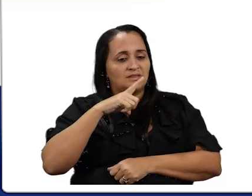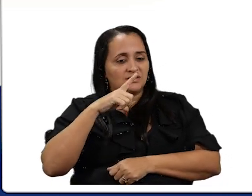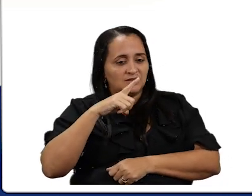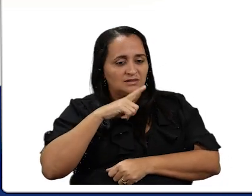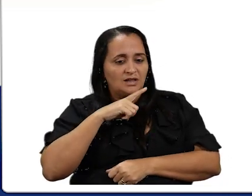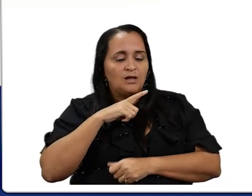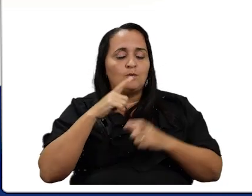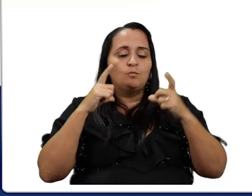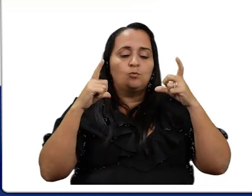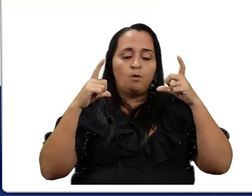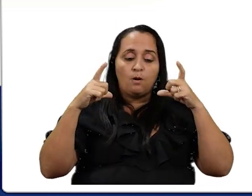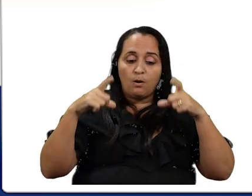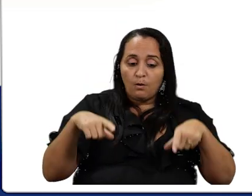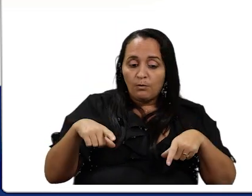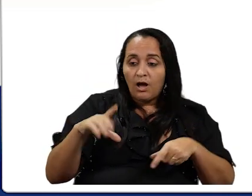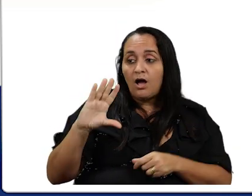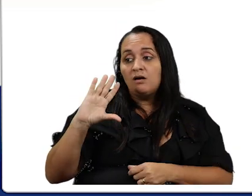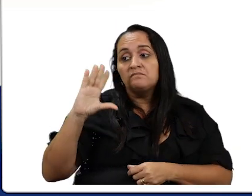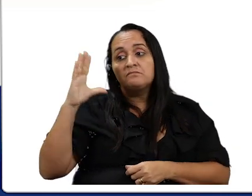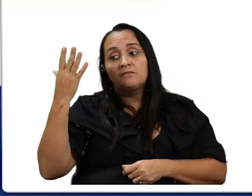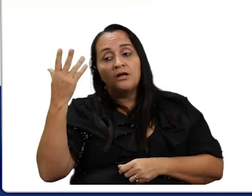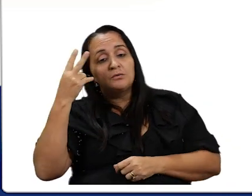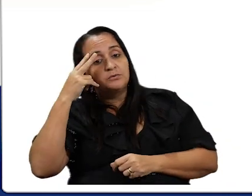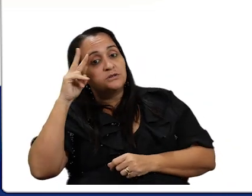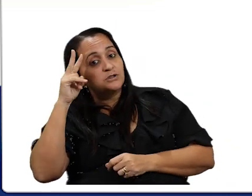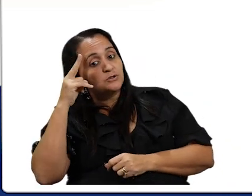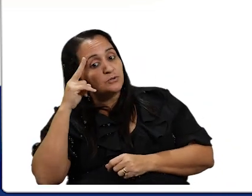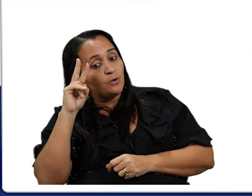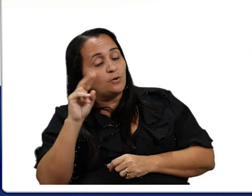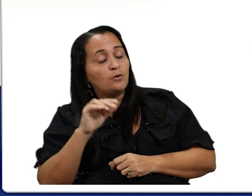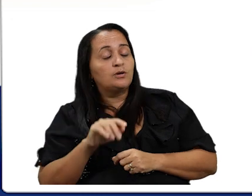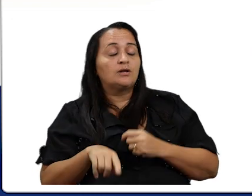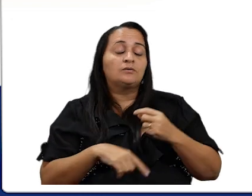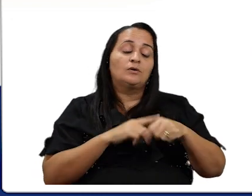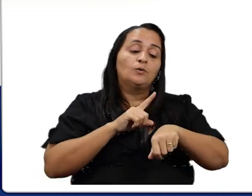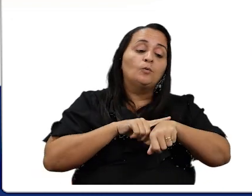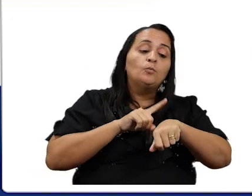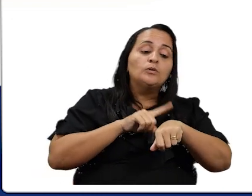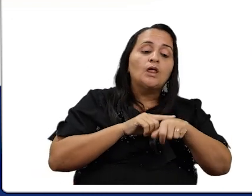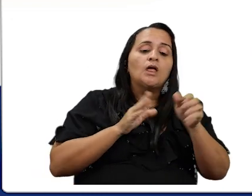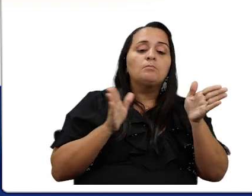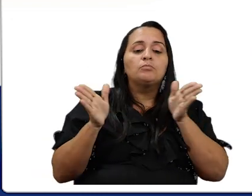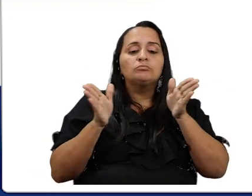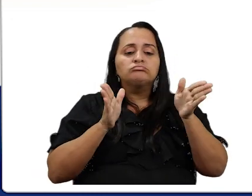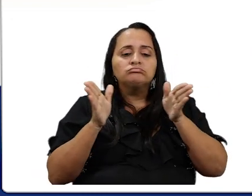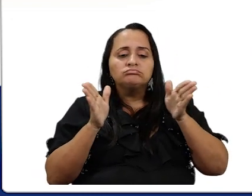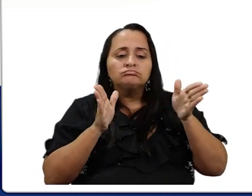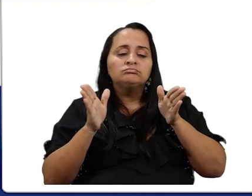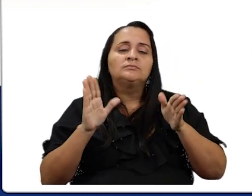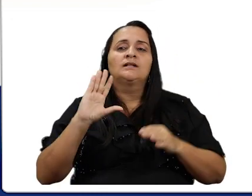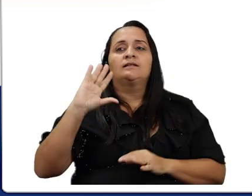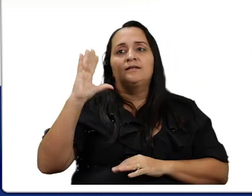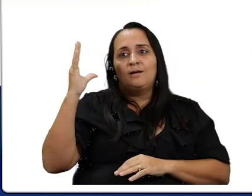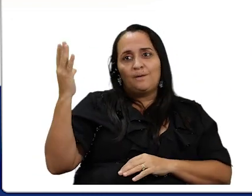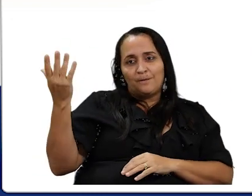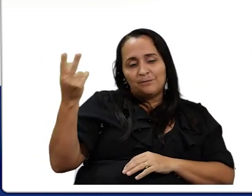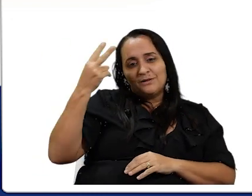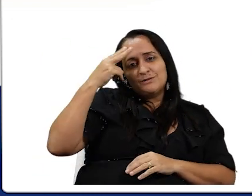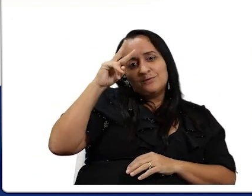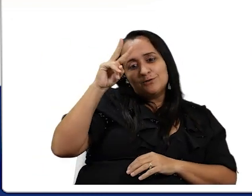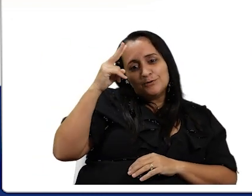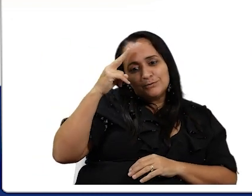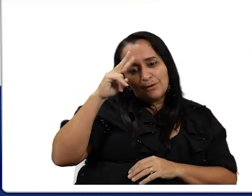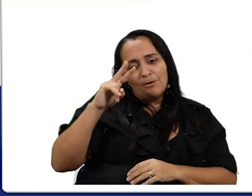um local onde vai acontecer a história, num tempo determinado que aconteceu essa história,